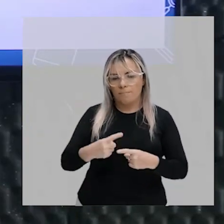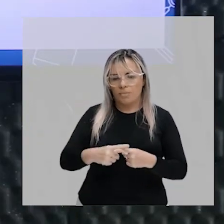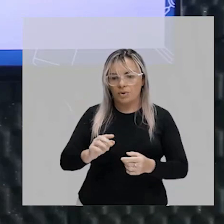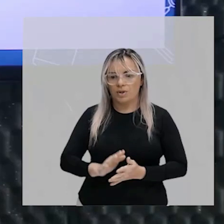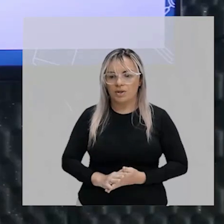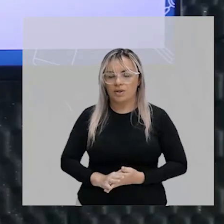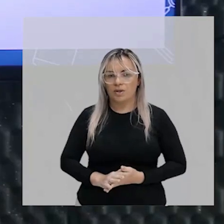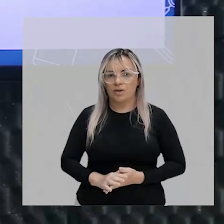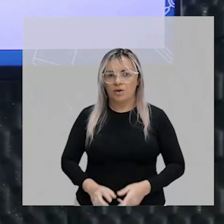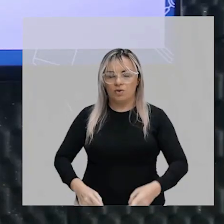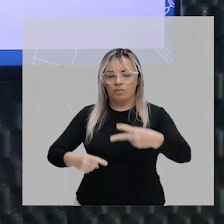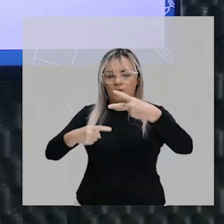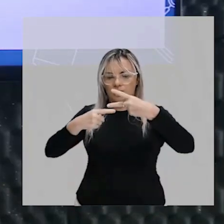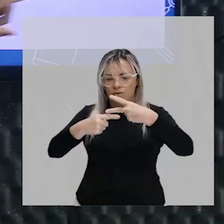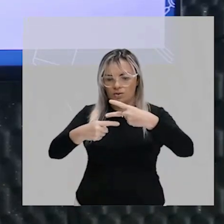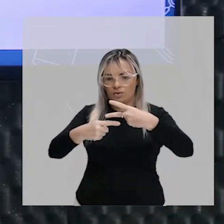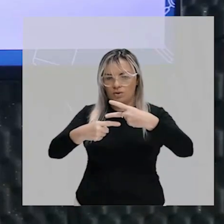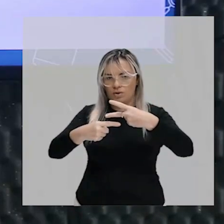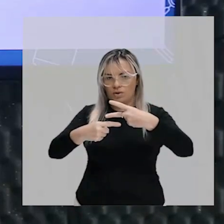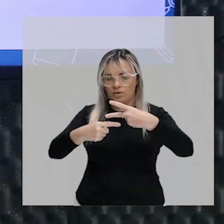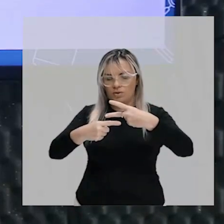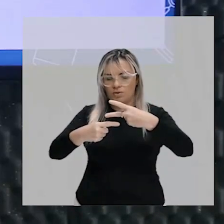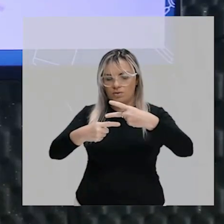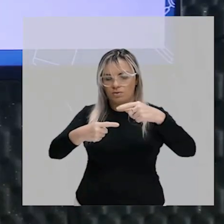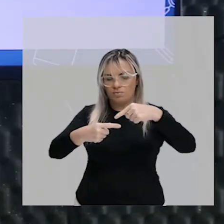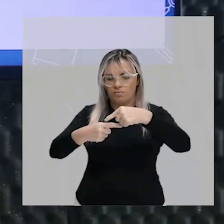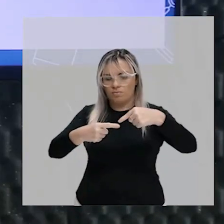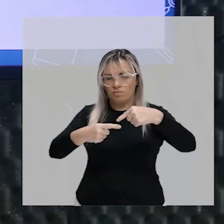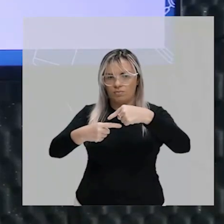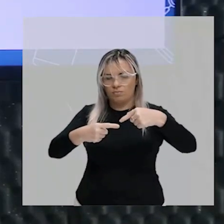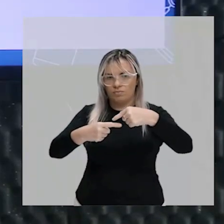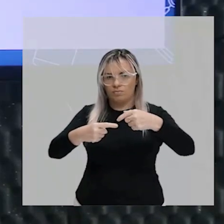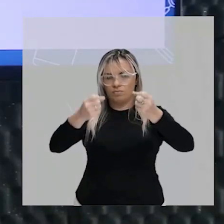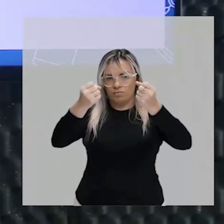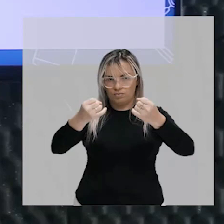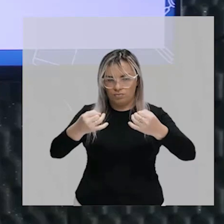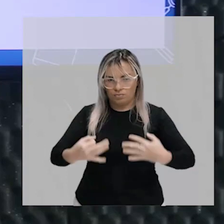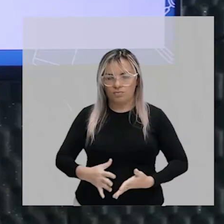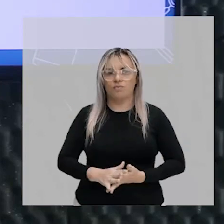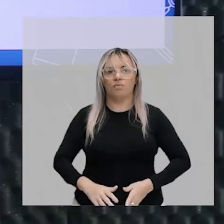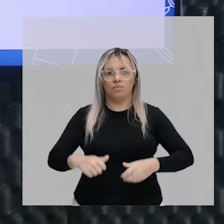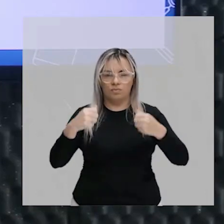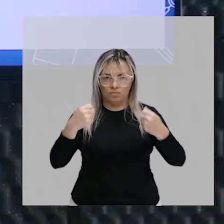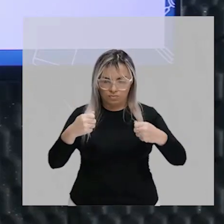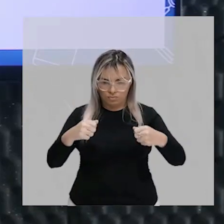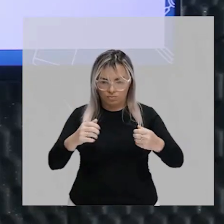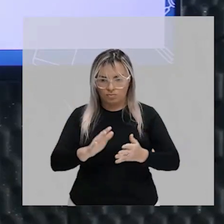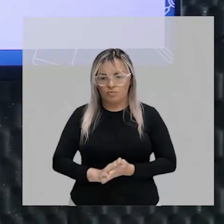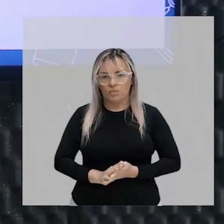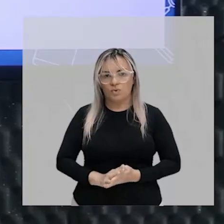ou igual tá essa barrinha de igual aqui embaixo me diz que eu preciso trabalhar